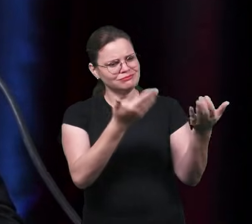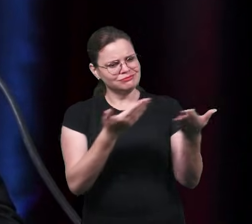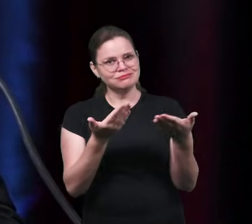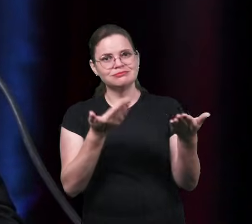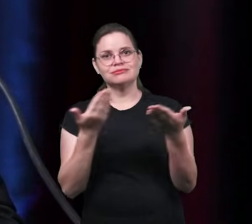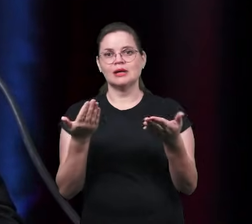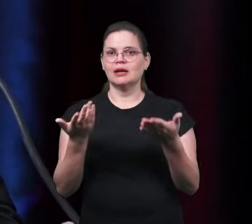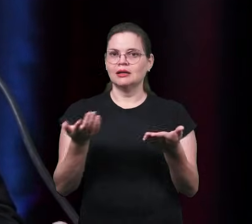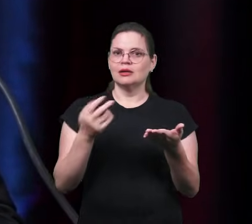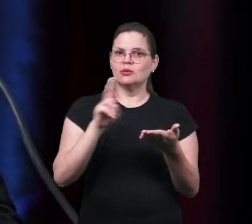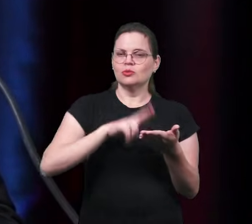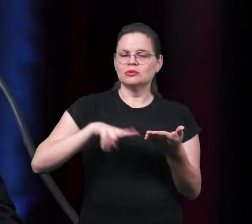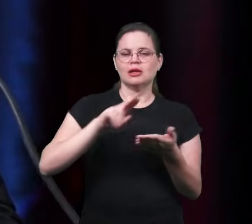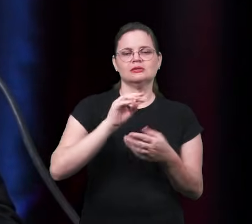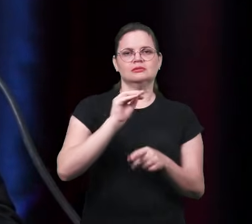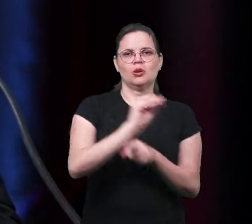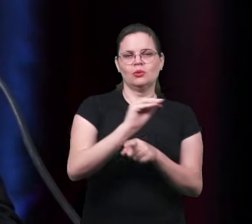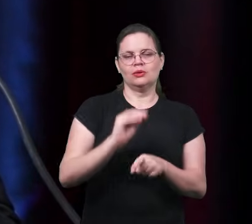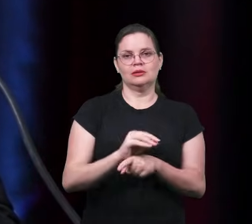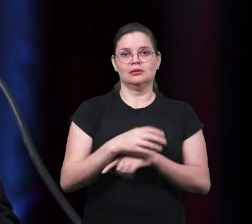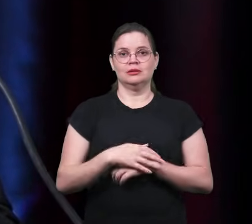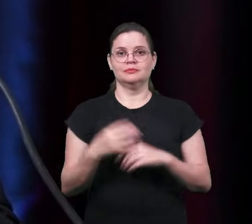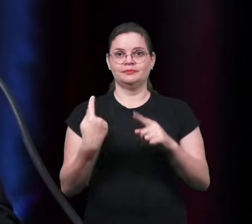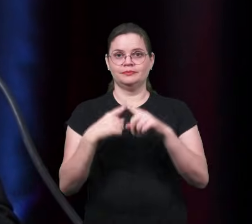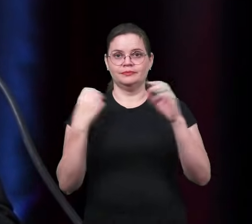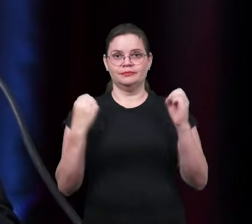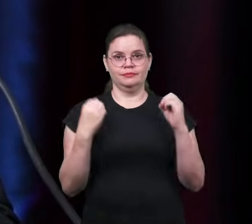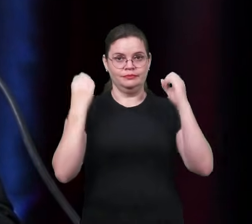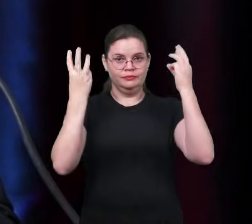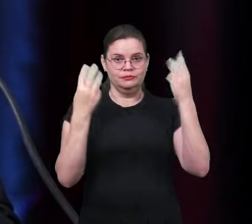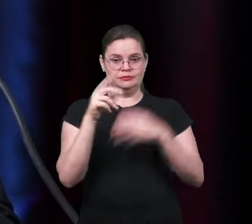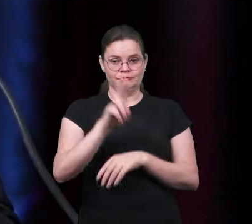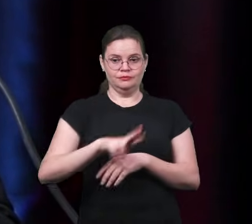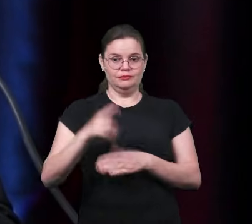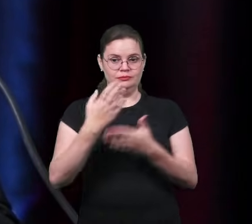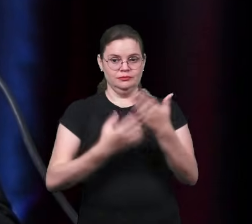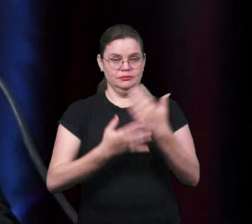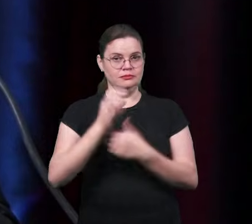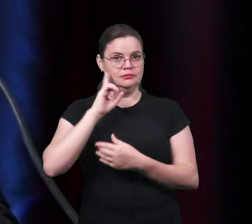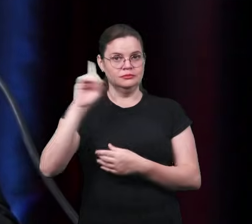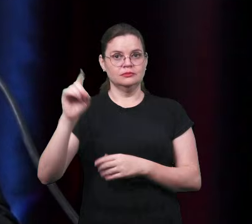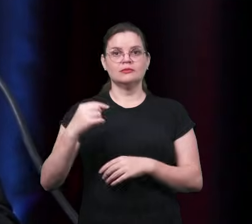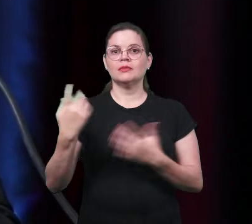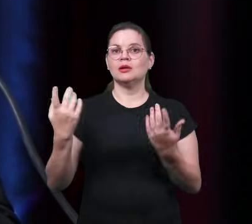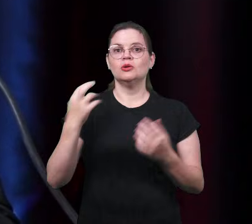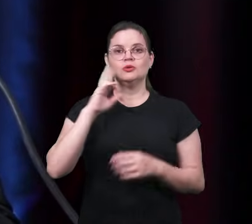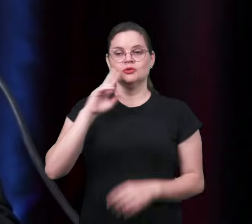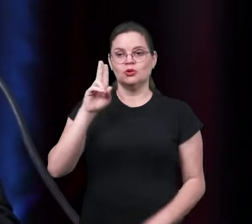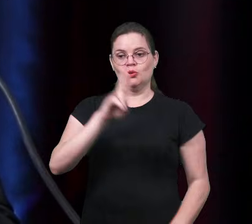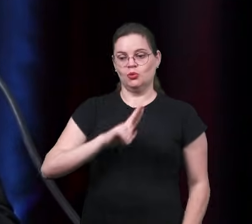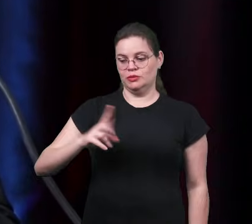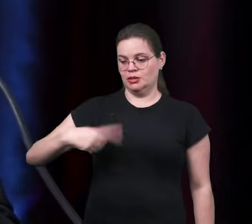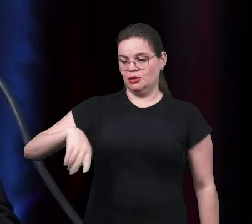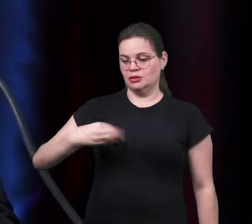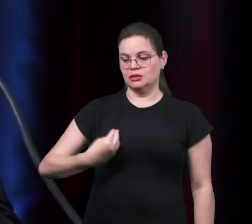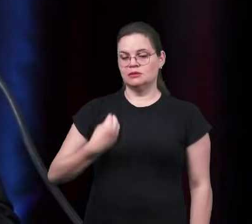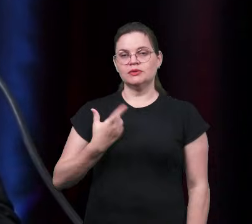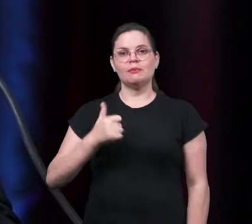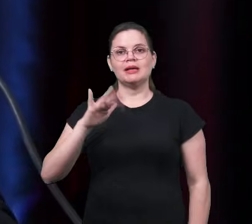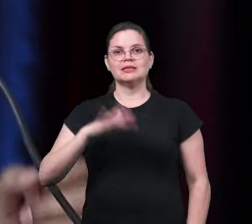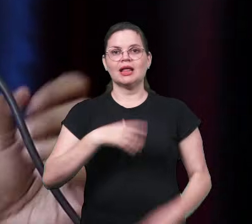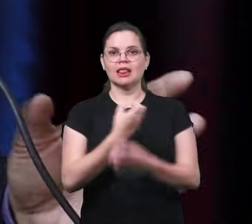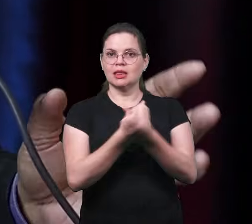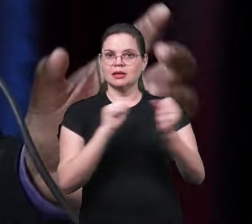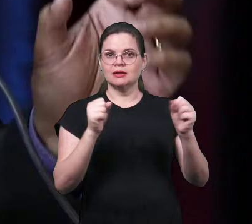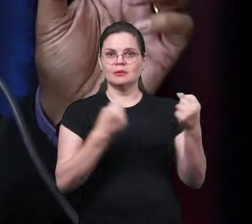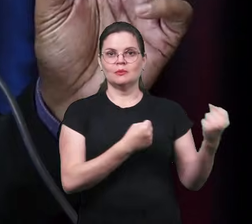Moisés foi um instrumento. E o Senhor também usa o homem, mas quem liberta é o Senhor, é o poder de Deus.